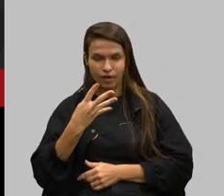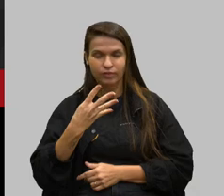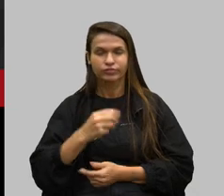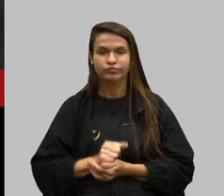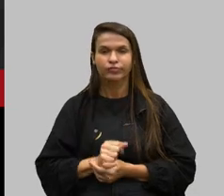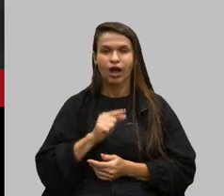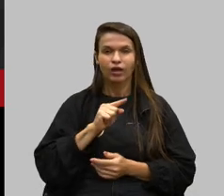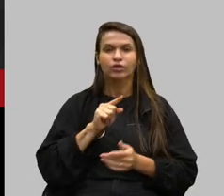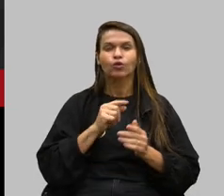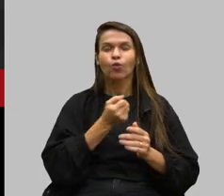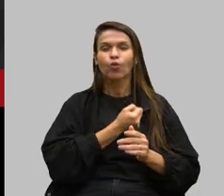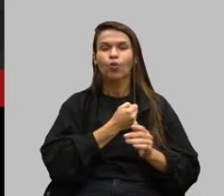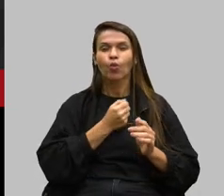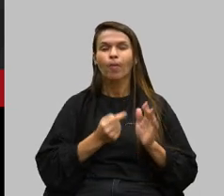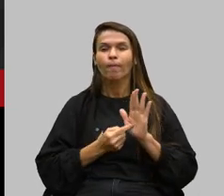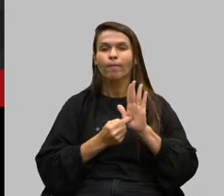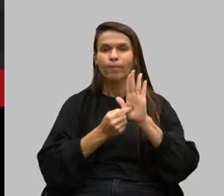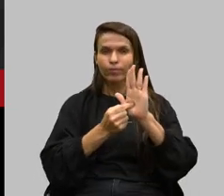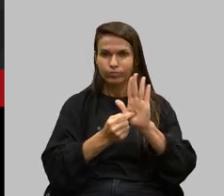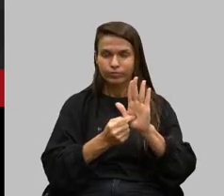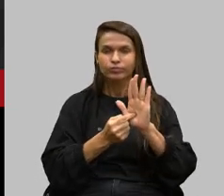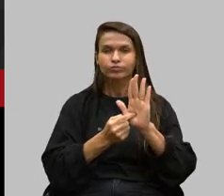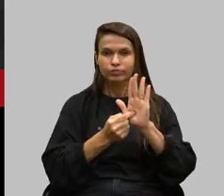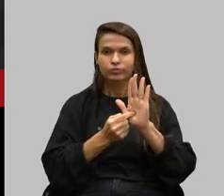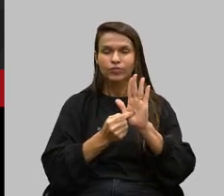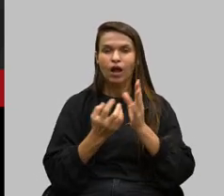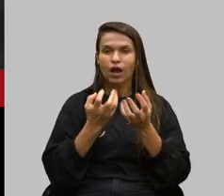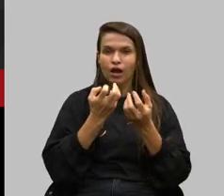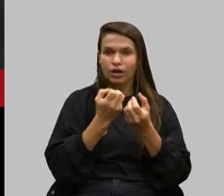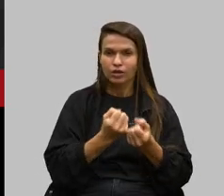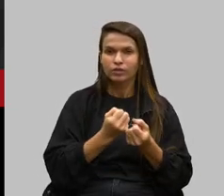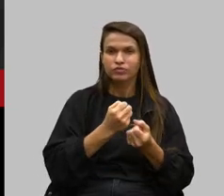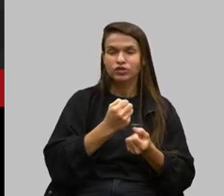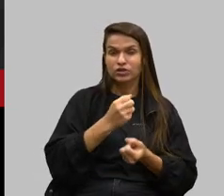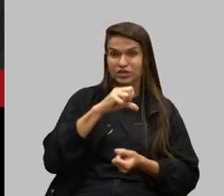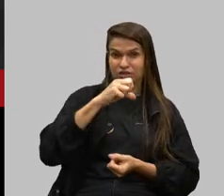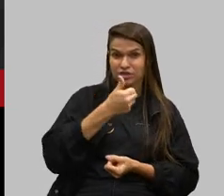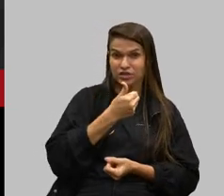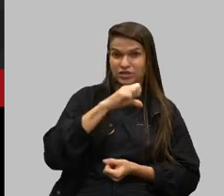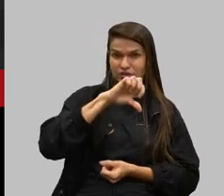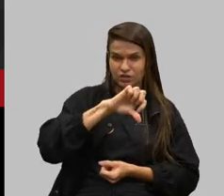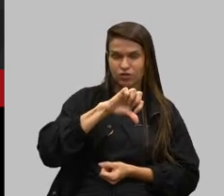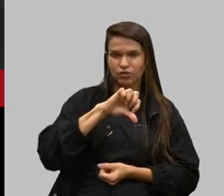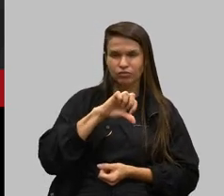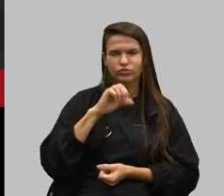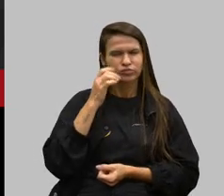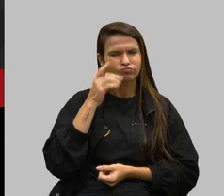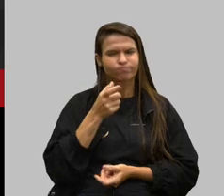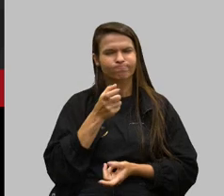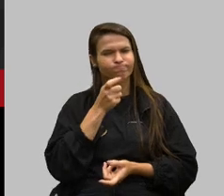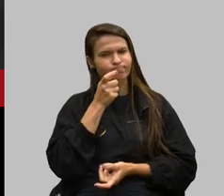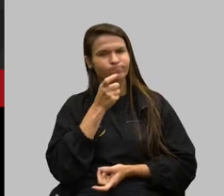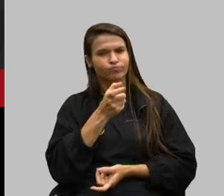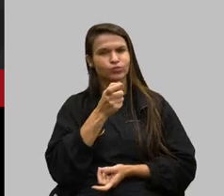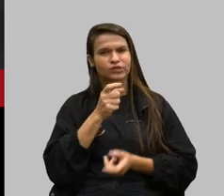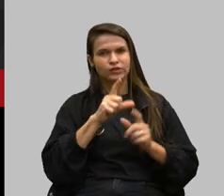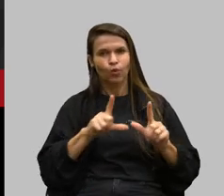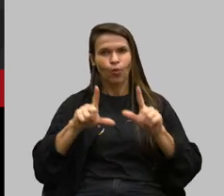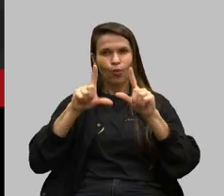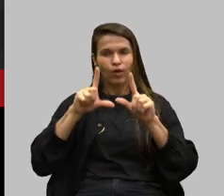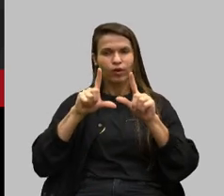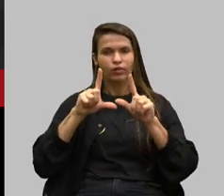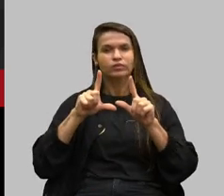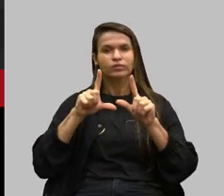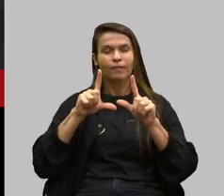o número de indicações recebidas em 19 eu acho nós achamos interessante colocar esse quadro para